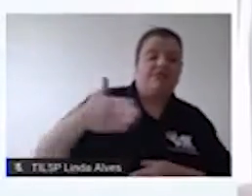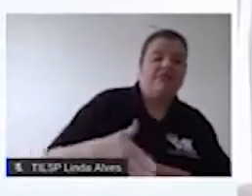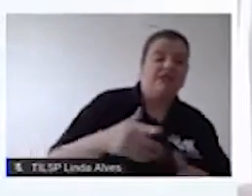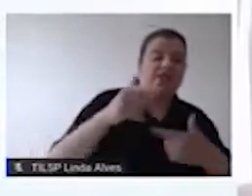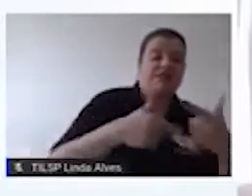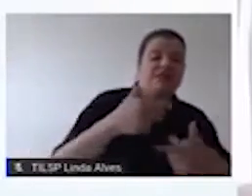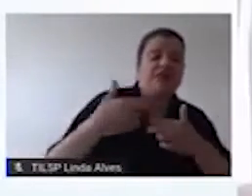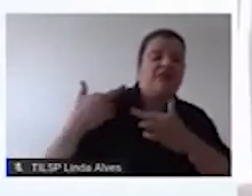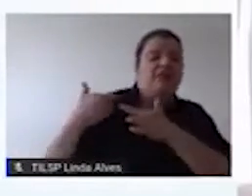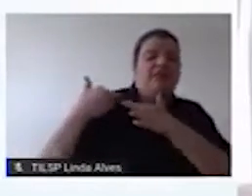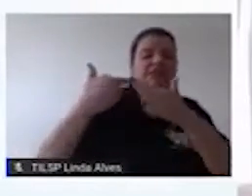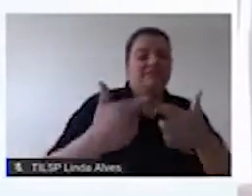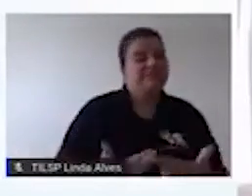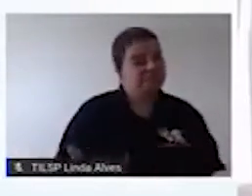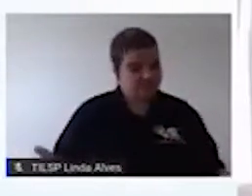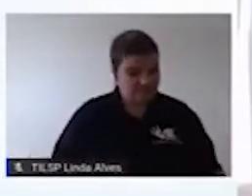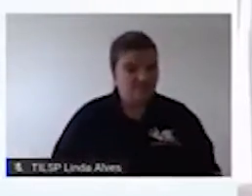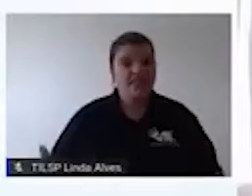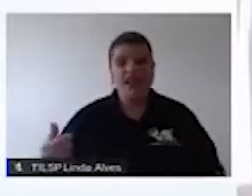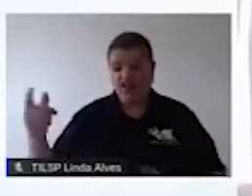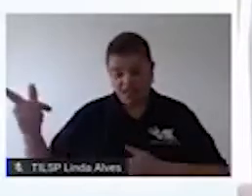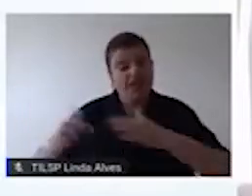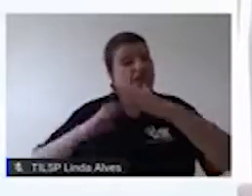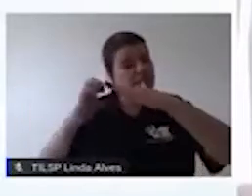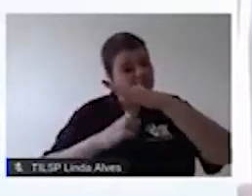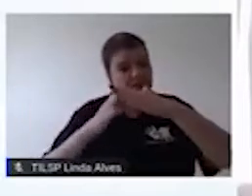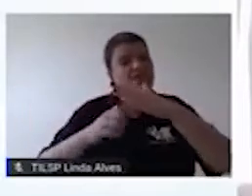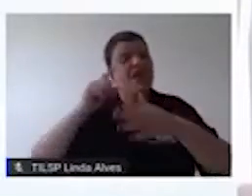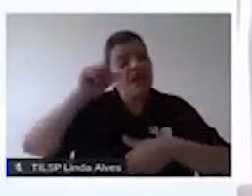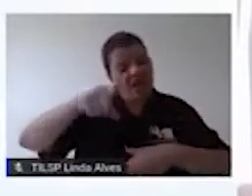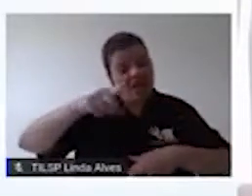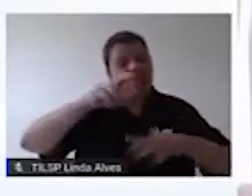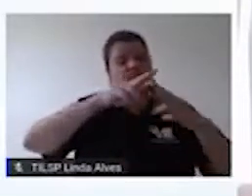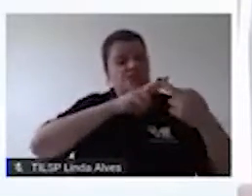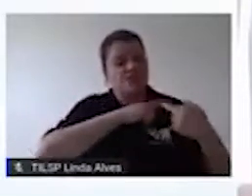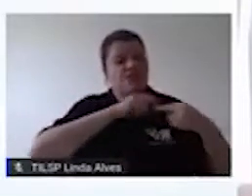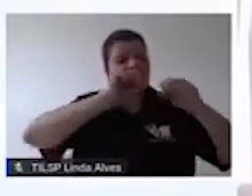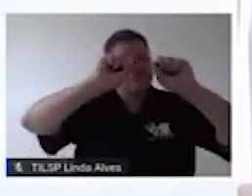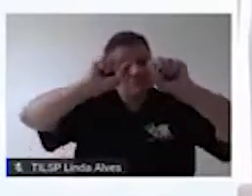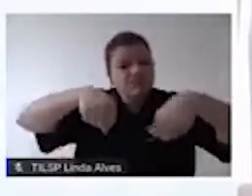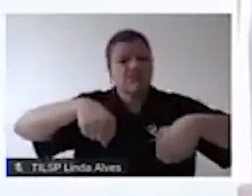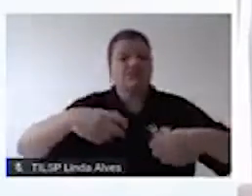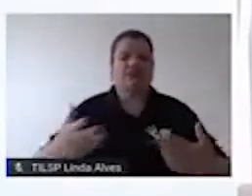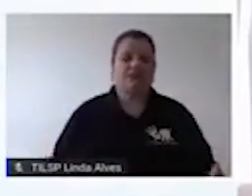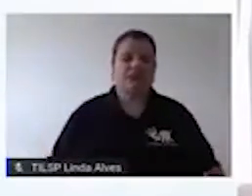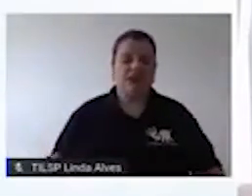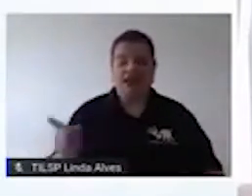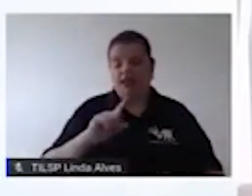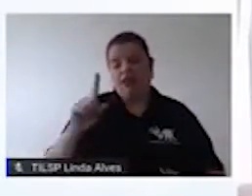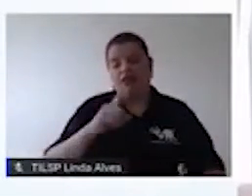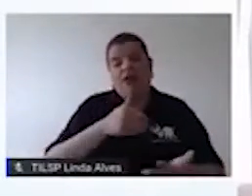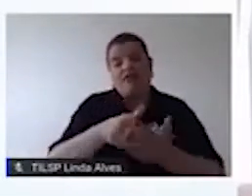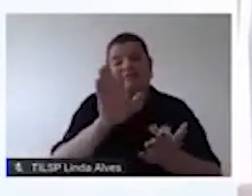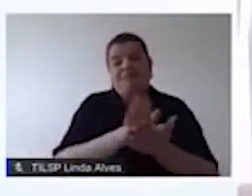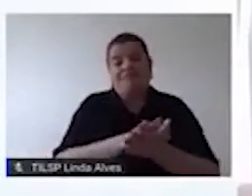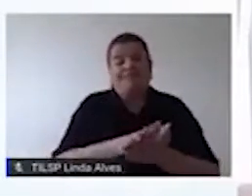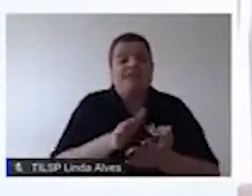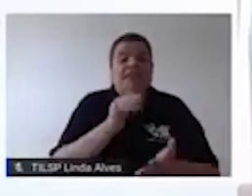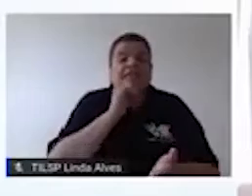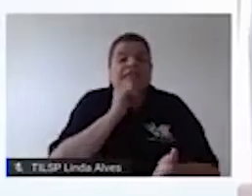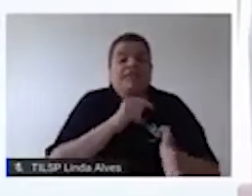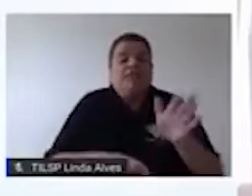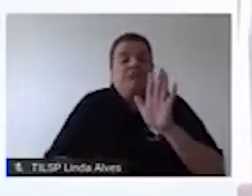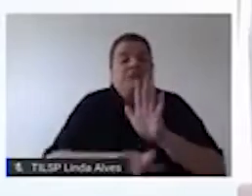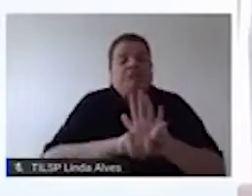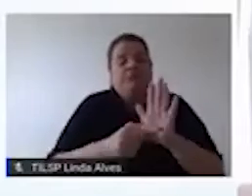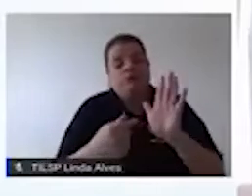pode dizer que não é responsável pelo que acontece depois. Então, ela não é responsável criminalmente, claro que não, mas a gente estava